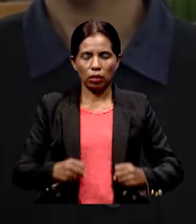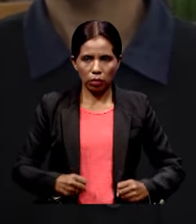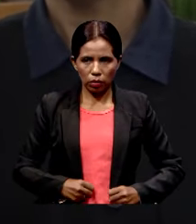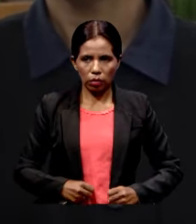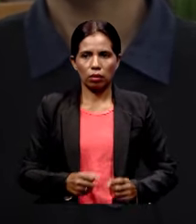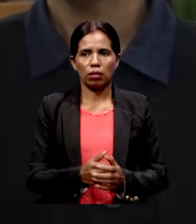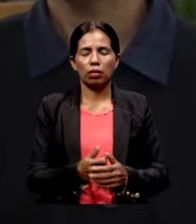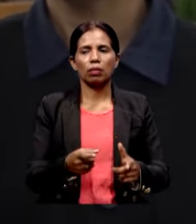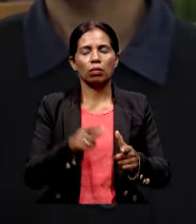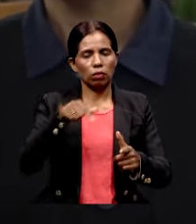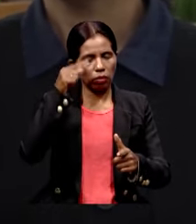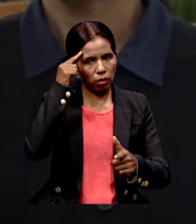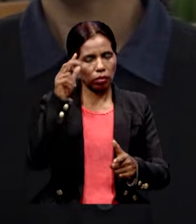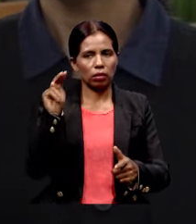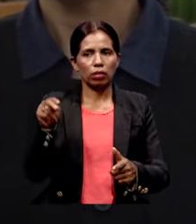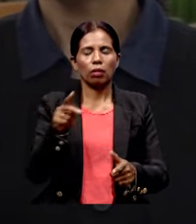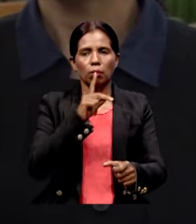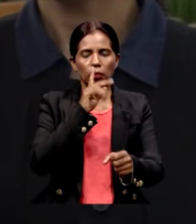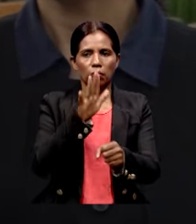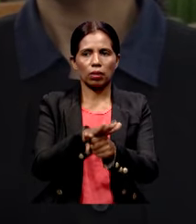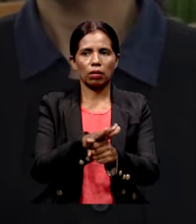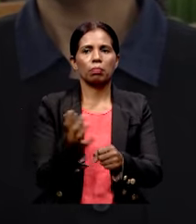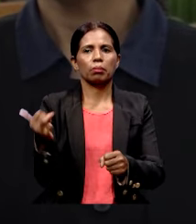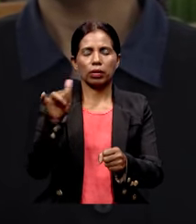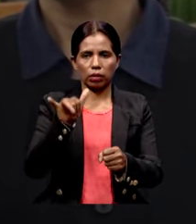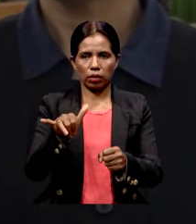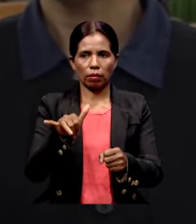nian sira de di promete para sira